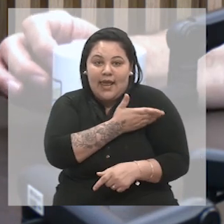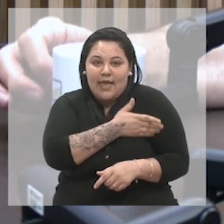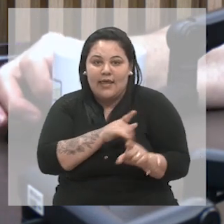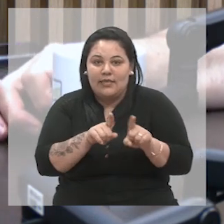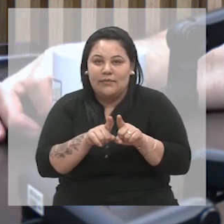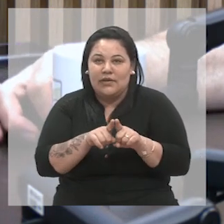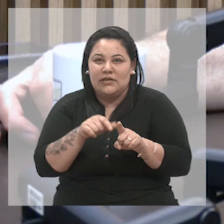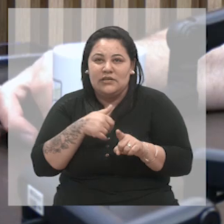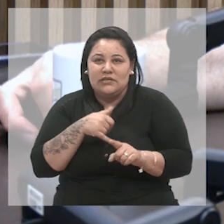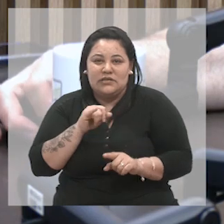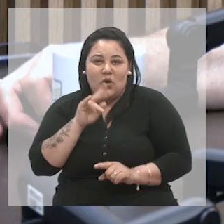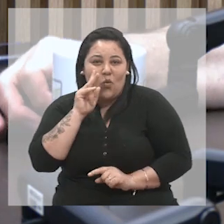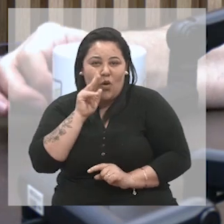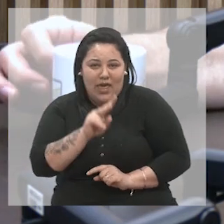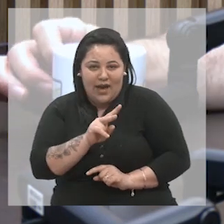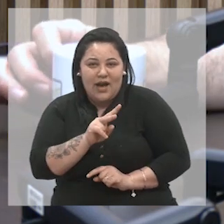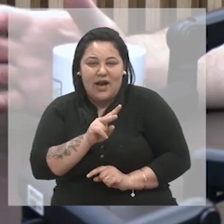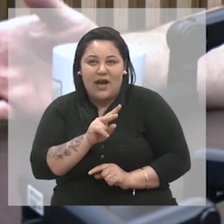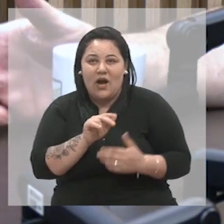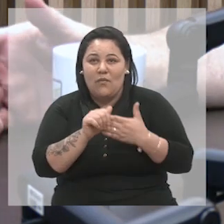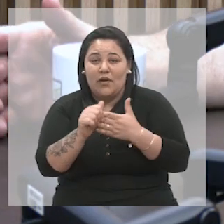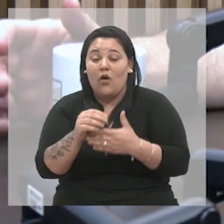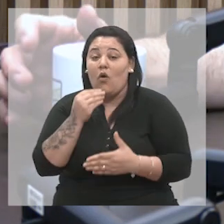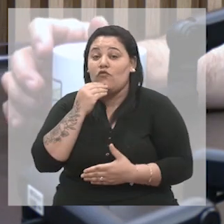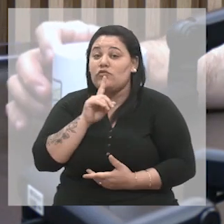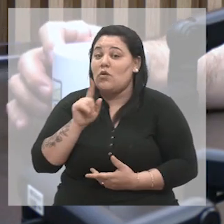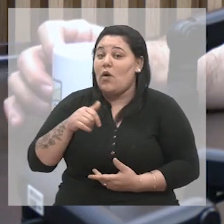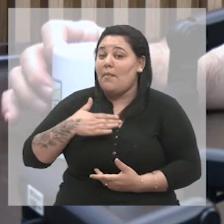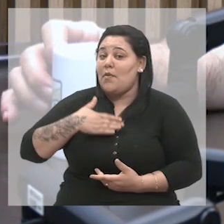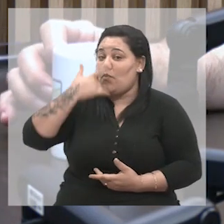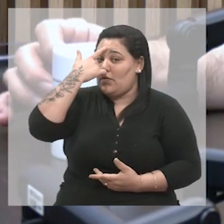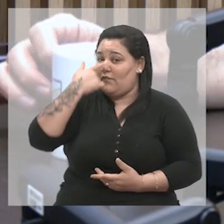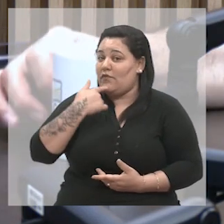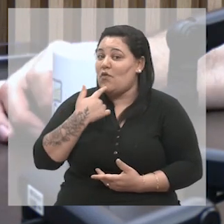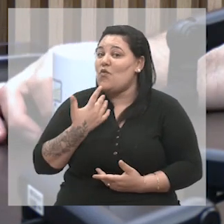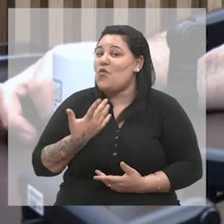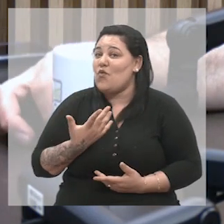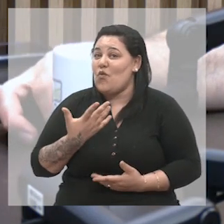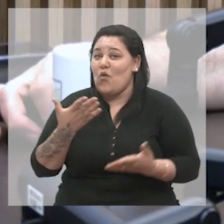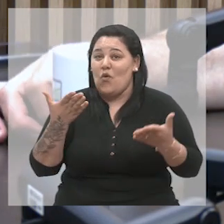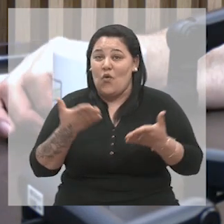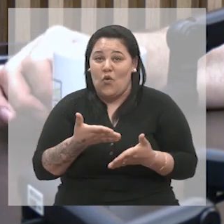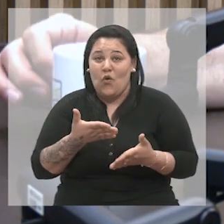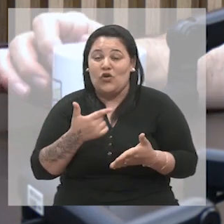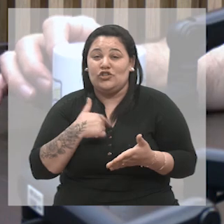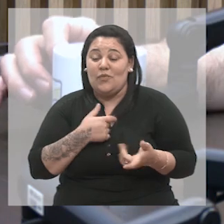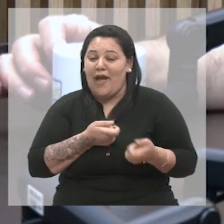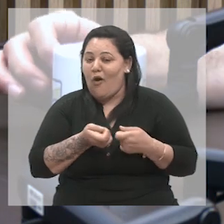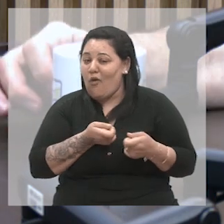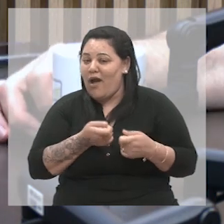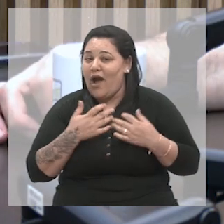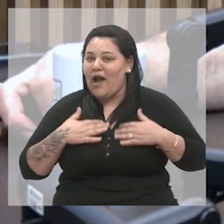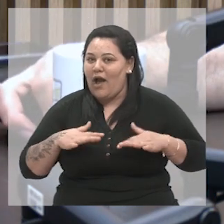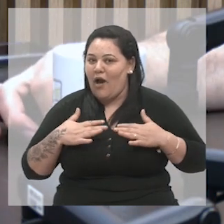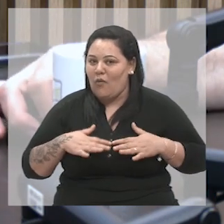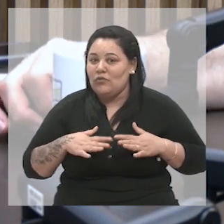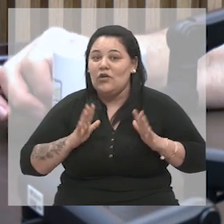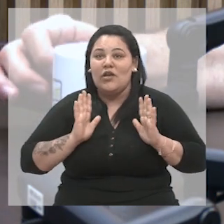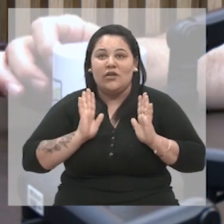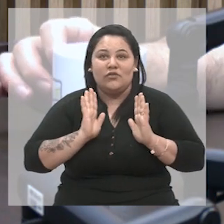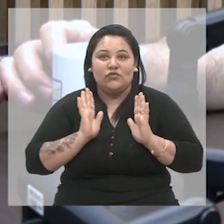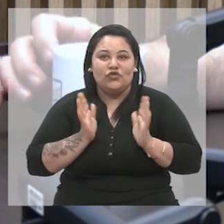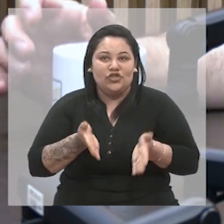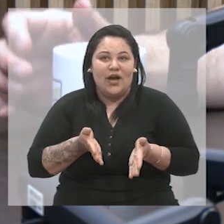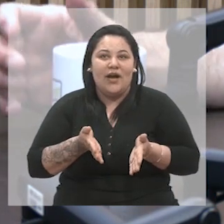né? E se eu ficar ali assistindo, claro que isso não é meu perfil, né? Hoje eu mudei muito, já sou um cara mais ponderado e tal. Eu